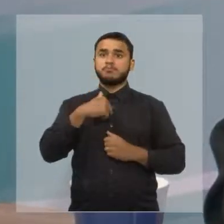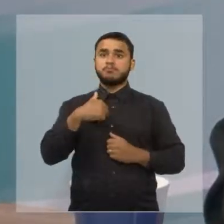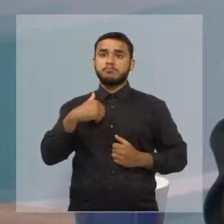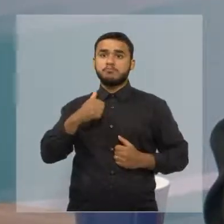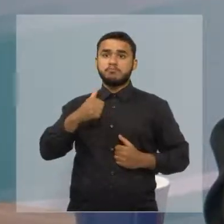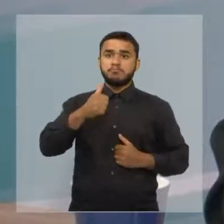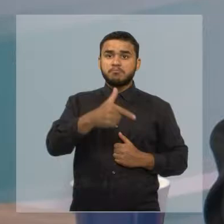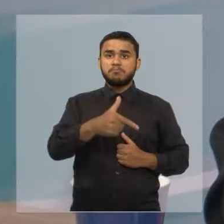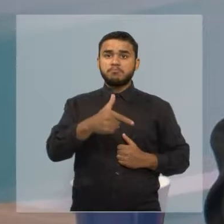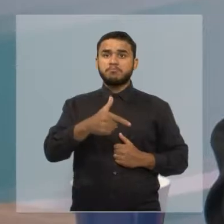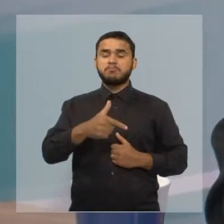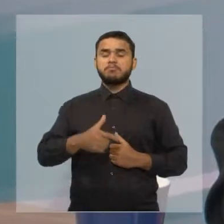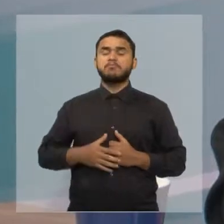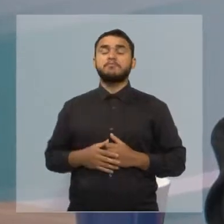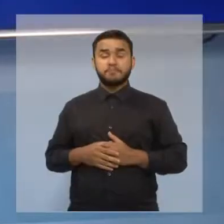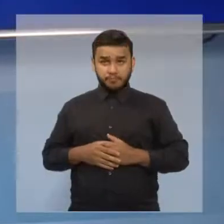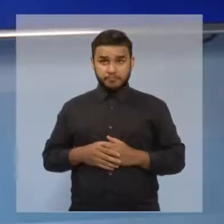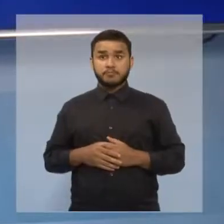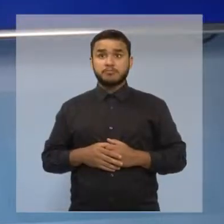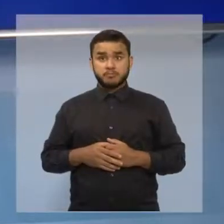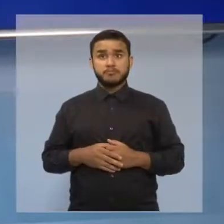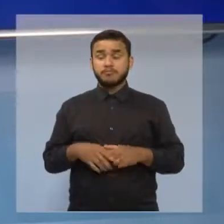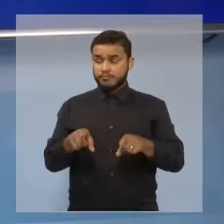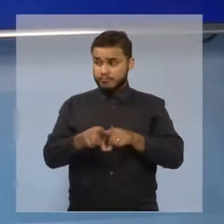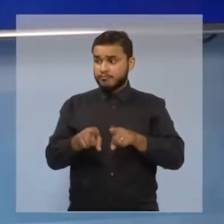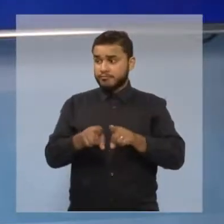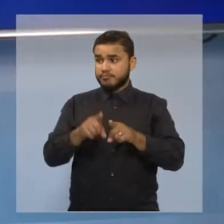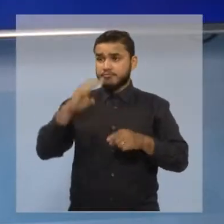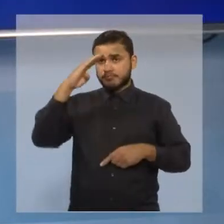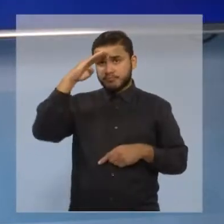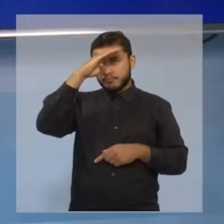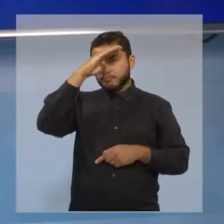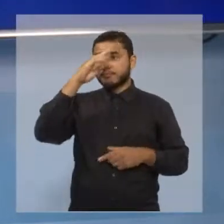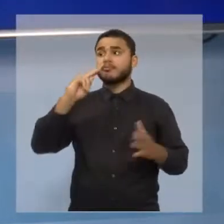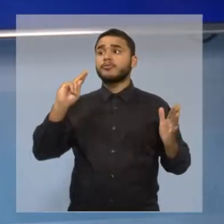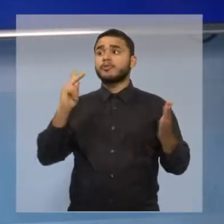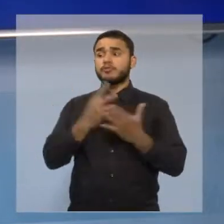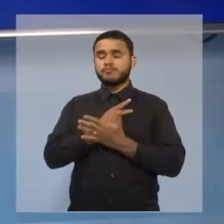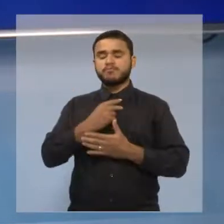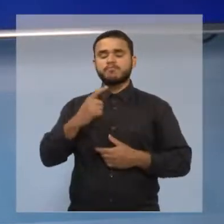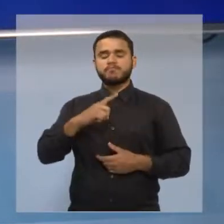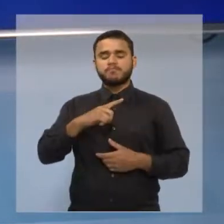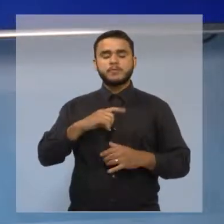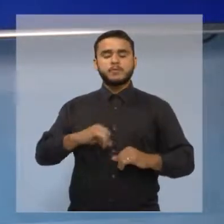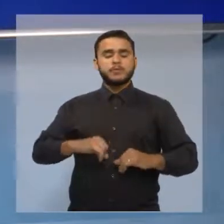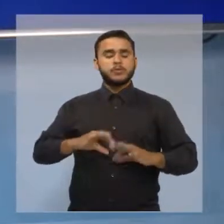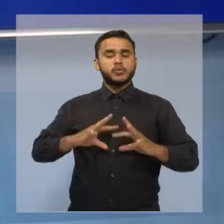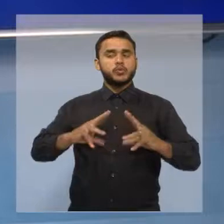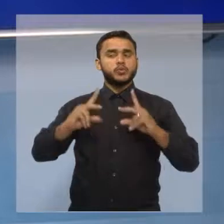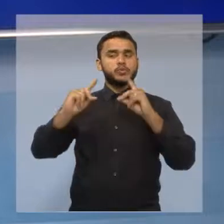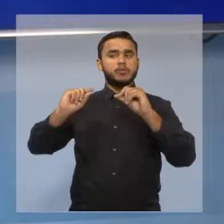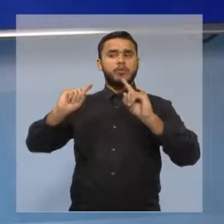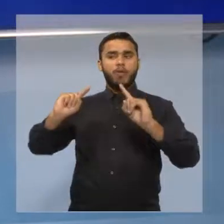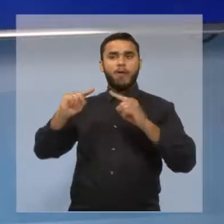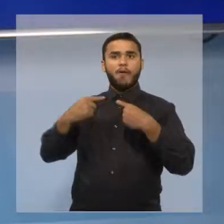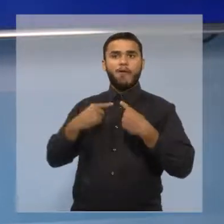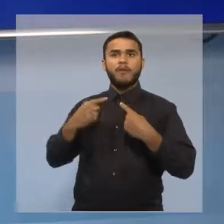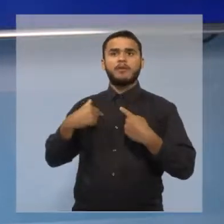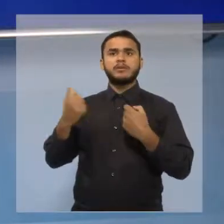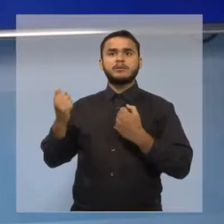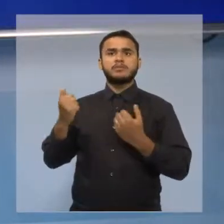presidente Bolsonaro, como eu disse no editorial de abertura, já reclamou de ter sido vítima de abuso de autoridades,